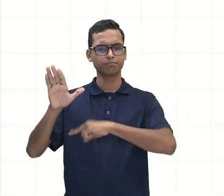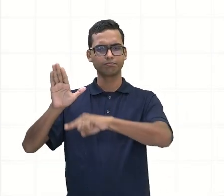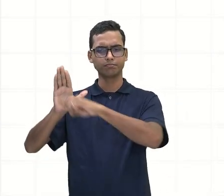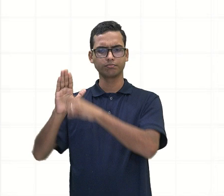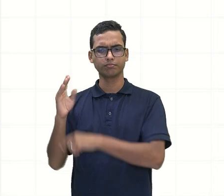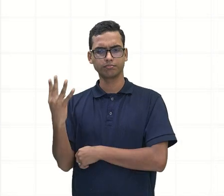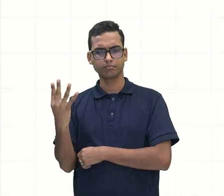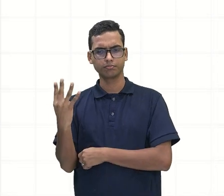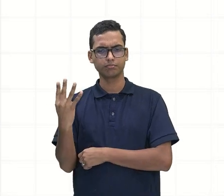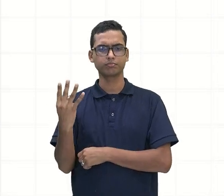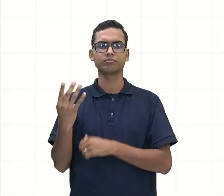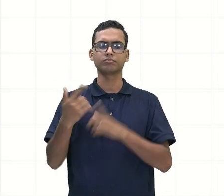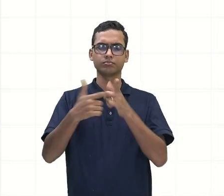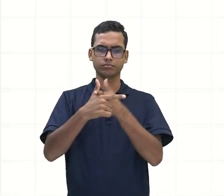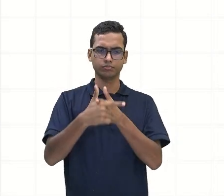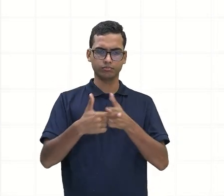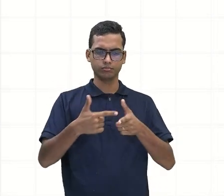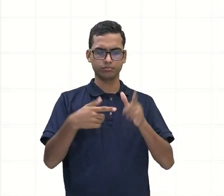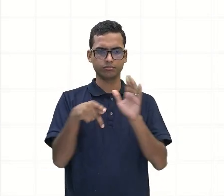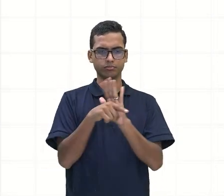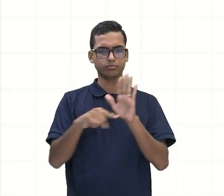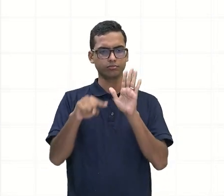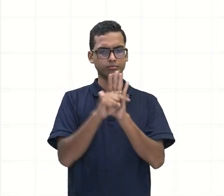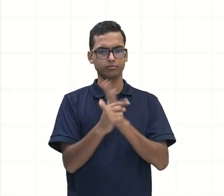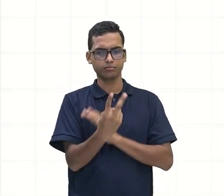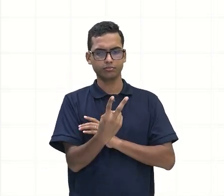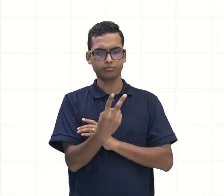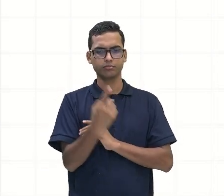2. Então, os sinais são iguais. Então,